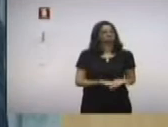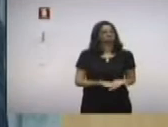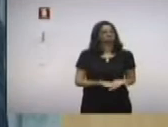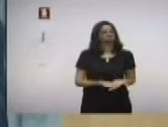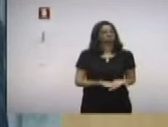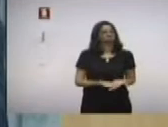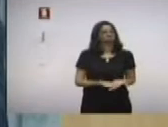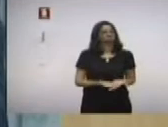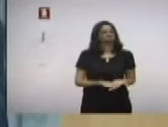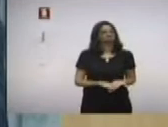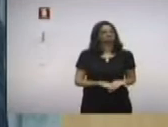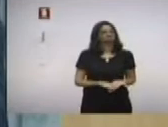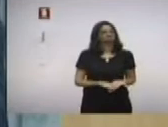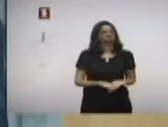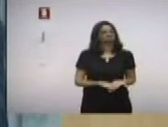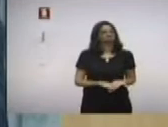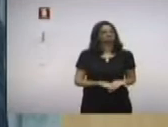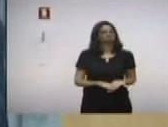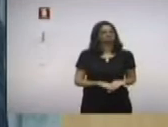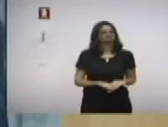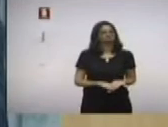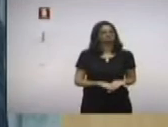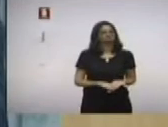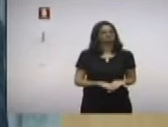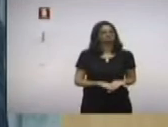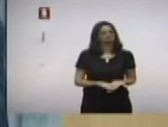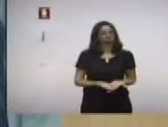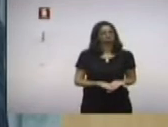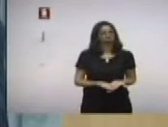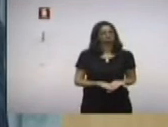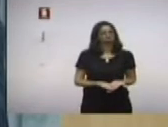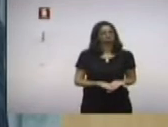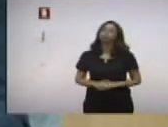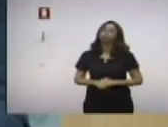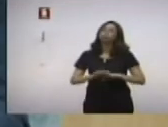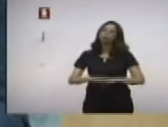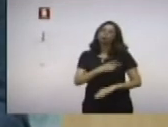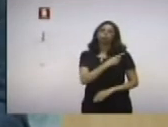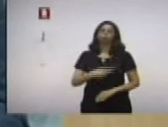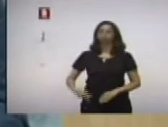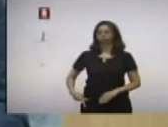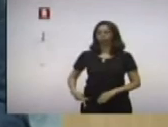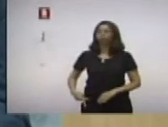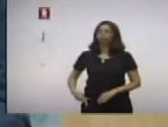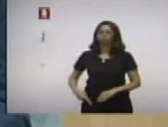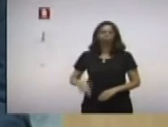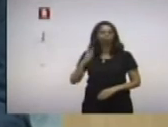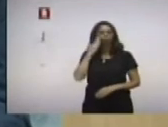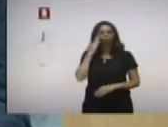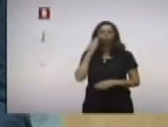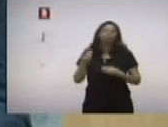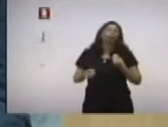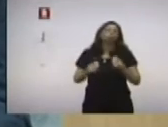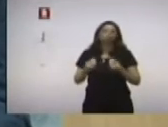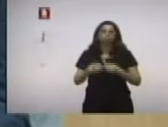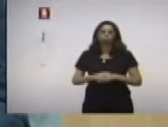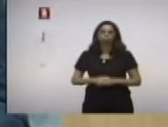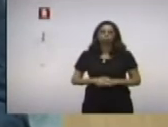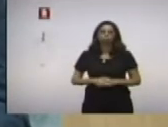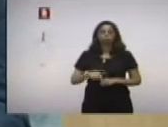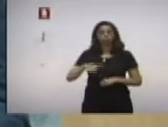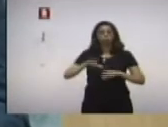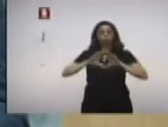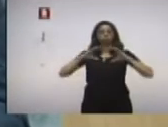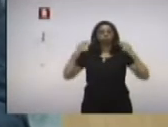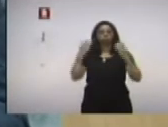né então eu só queria deixar esse parecer aqui agora eu também não entendo seu presidente isso tá virando moda nosso